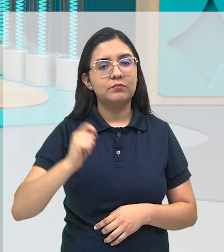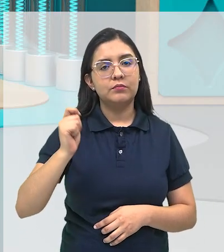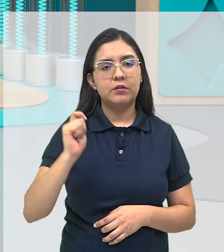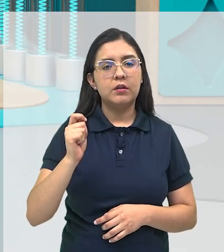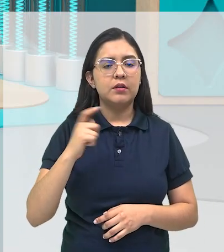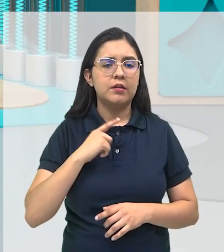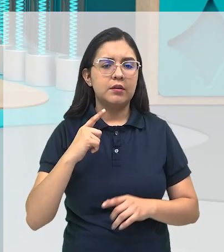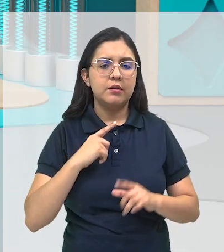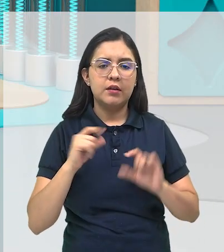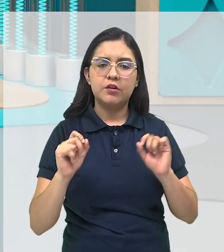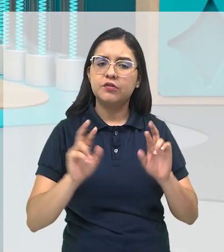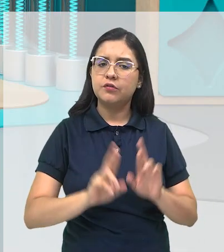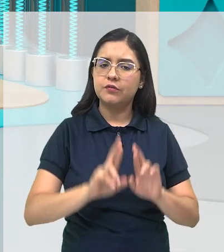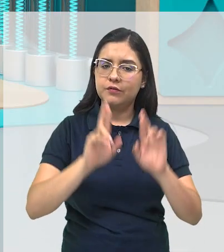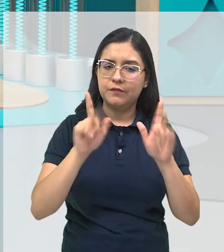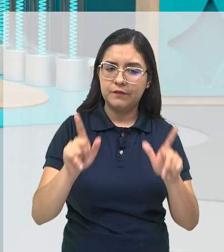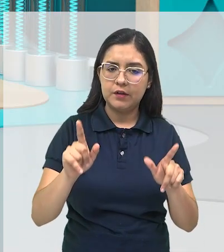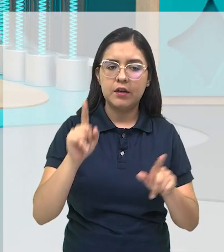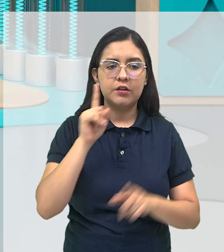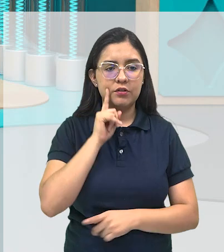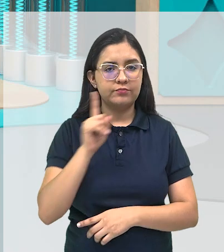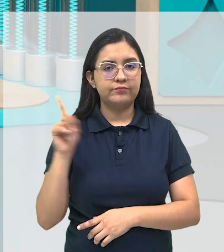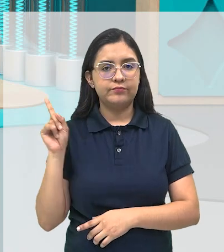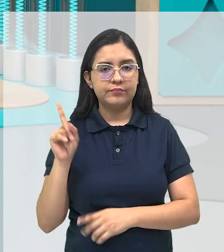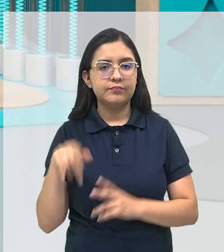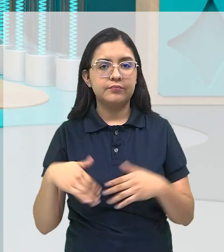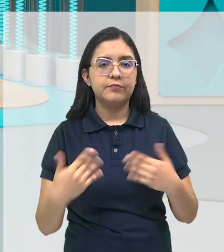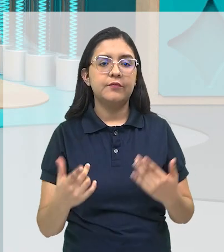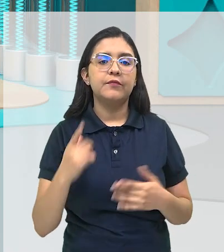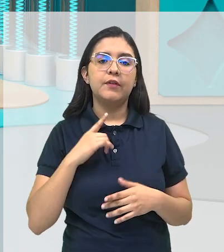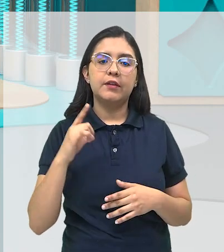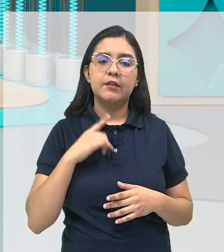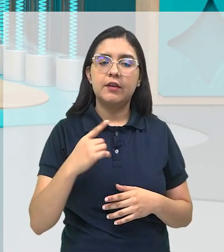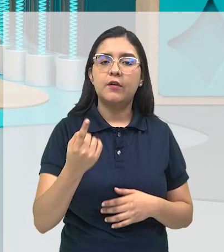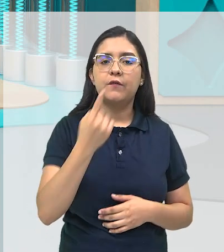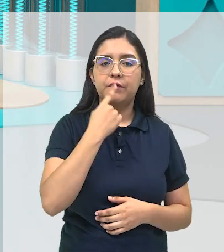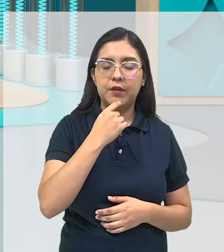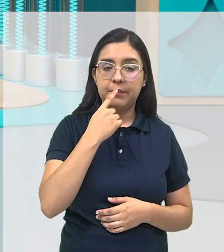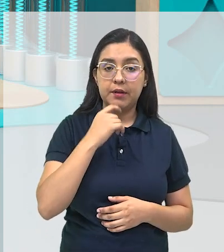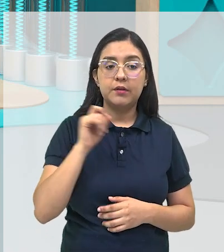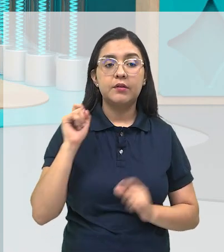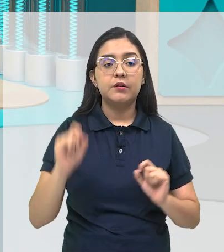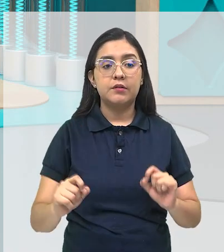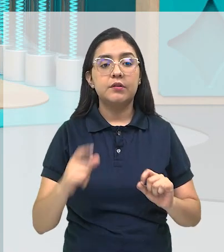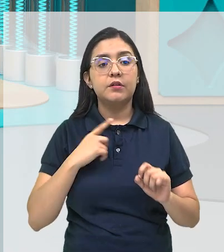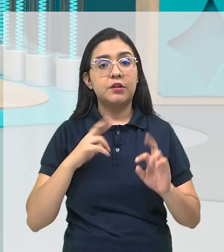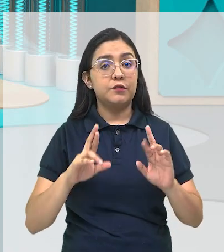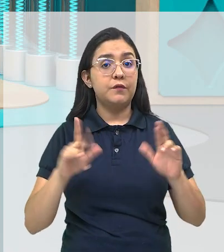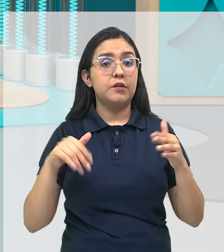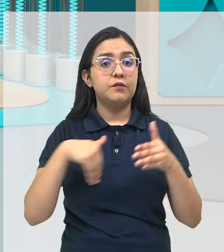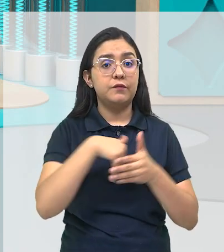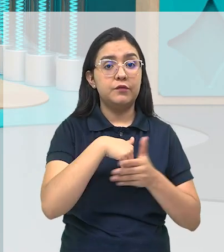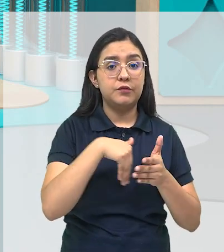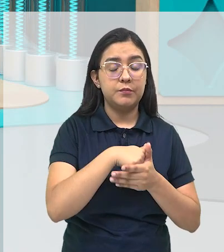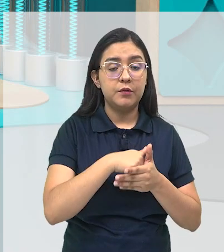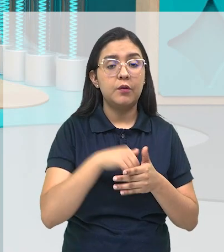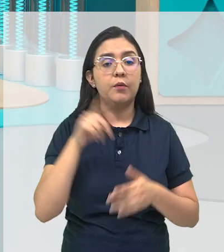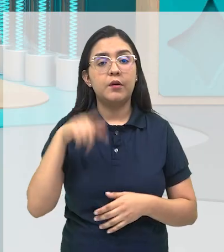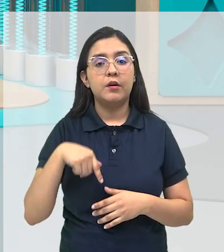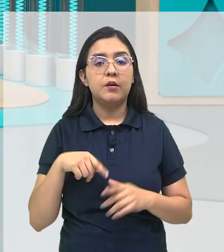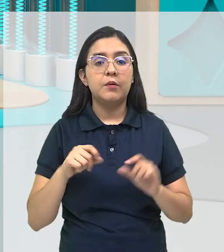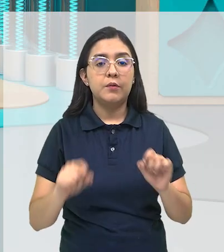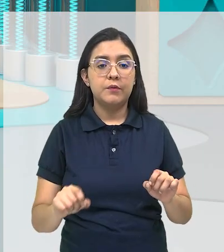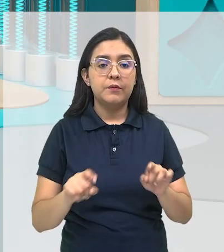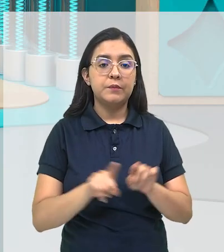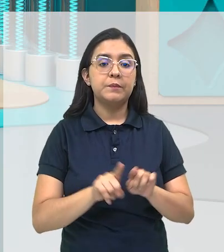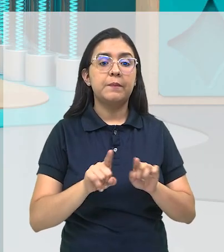até um formato diferenciado e até engraçado, né? A gente vai ter o cartão vermelho que, diferente do futebol, ele vai dar,